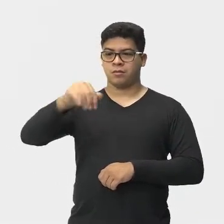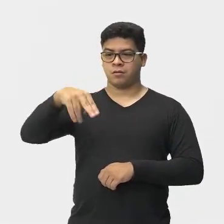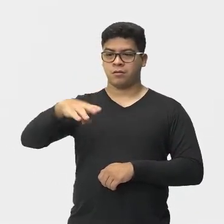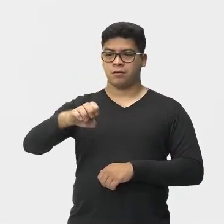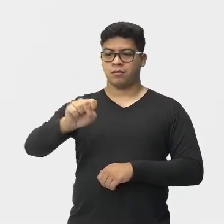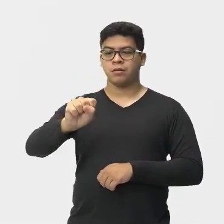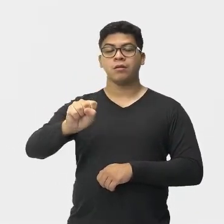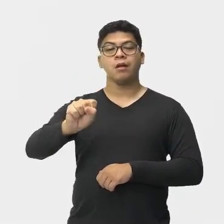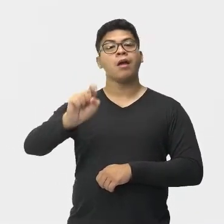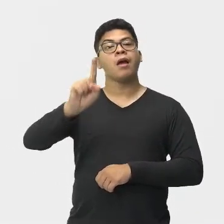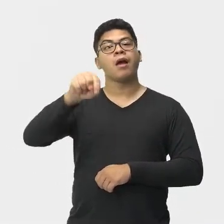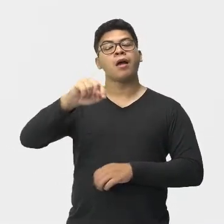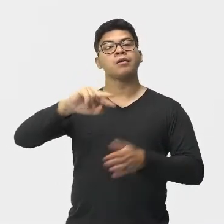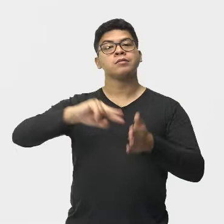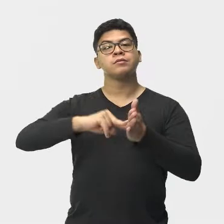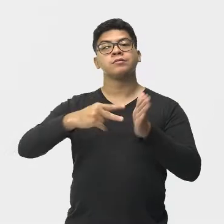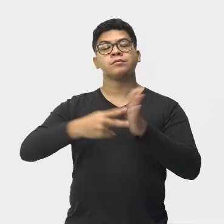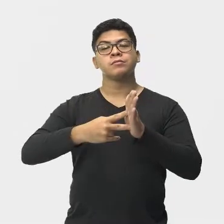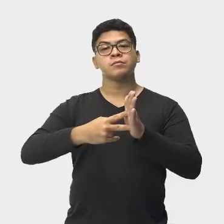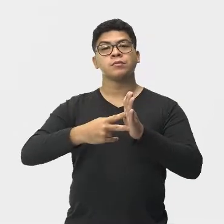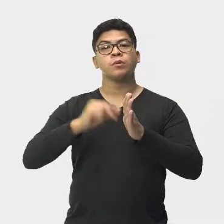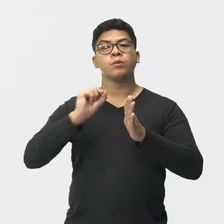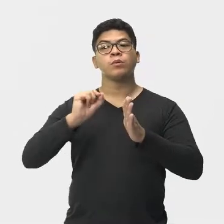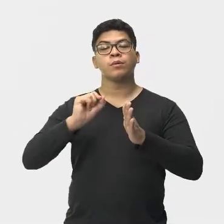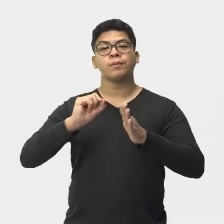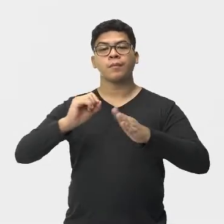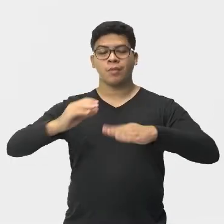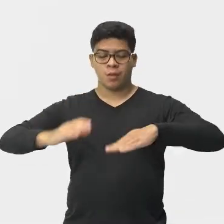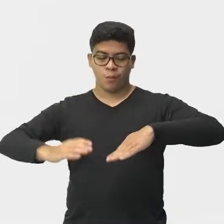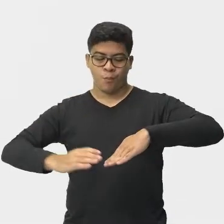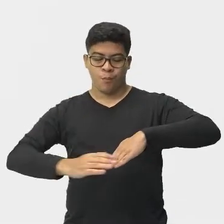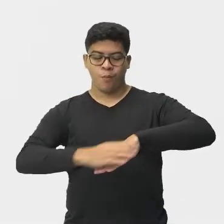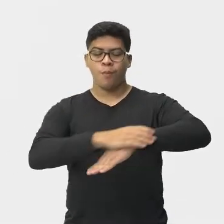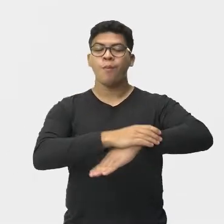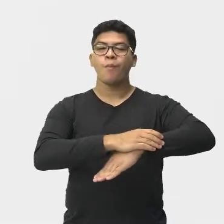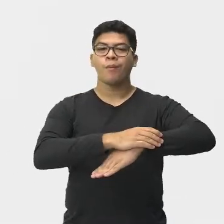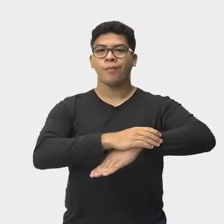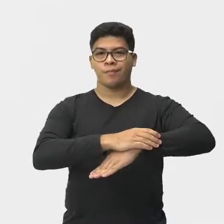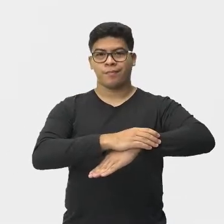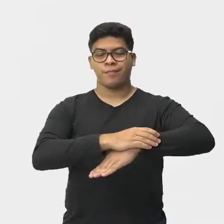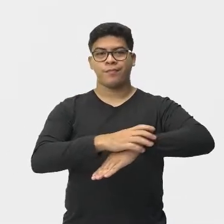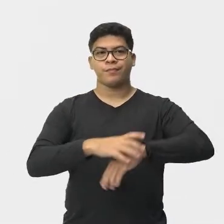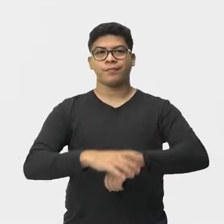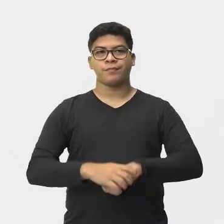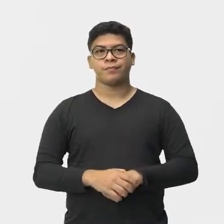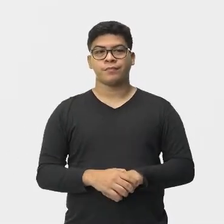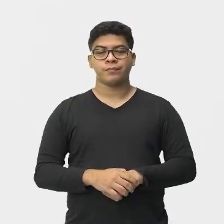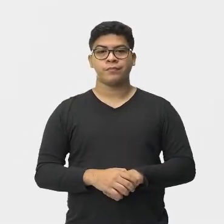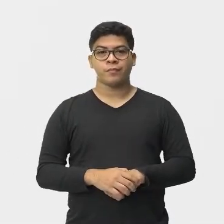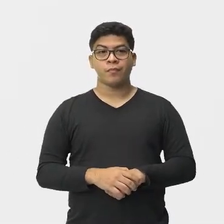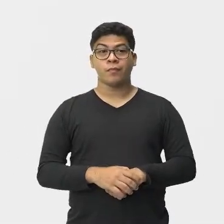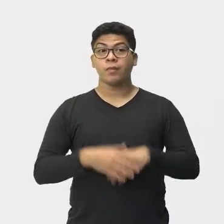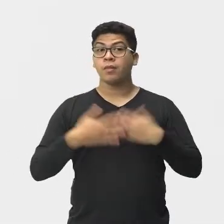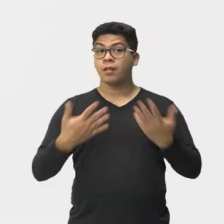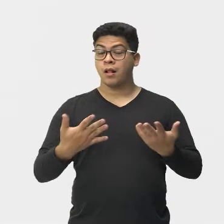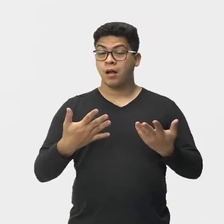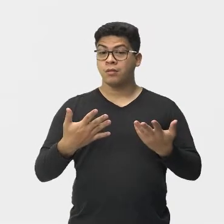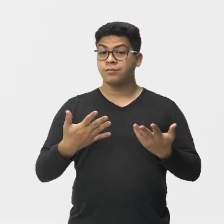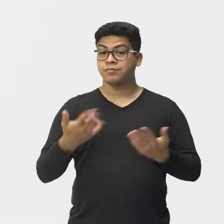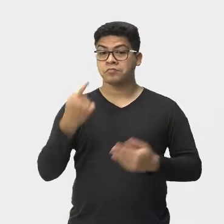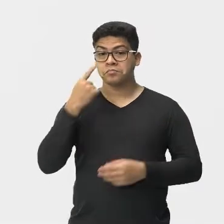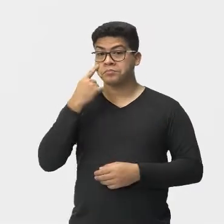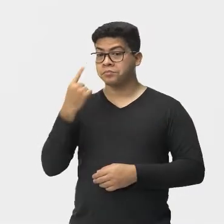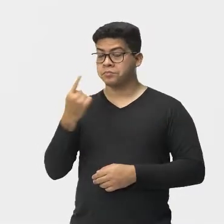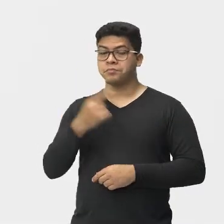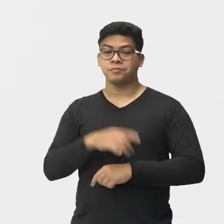novos. Observem outra frase. Digam aqui, digam a los brasileños que trabalhem. Eu